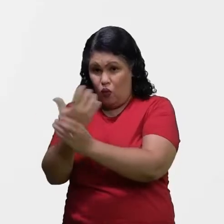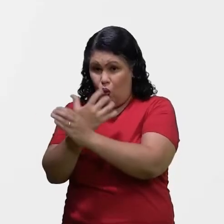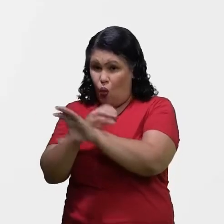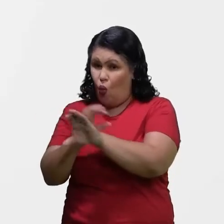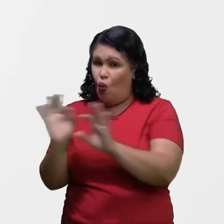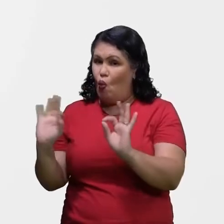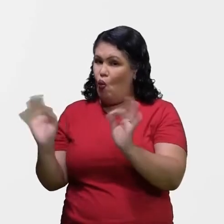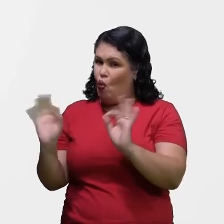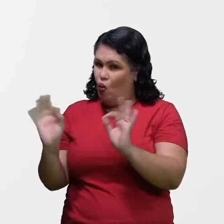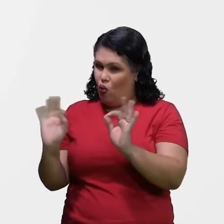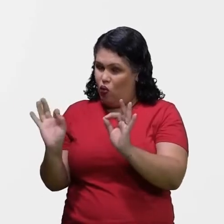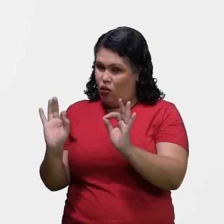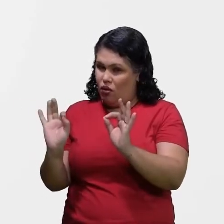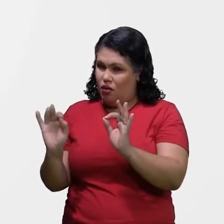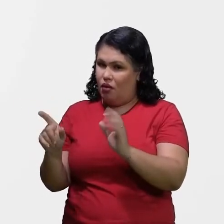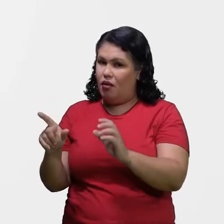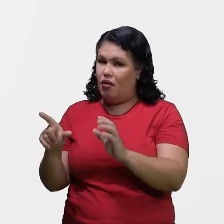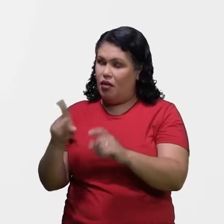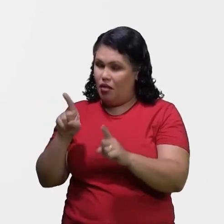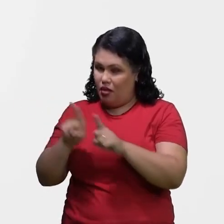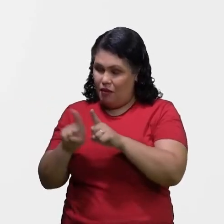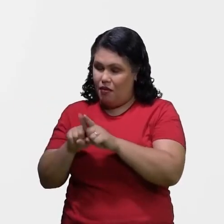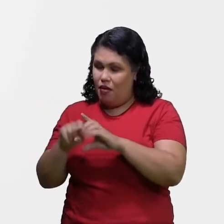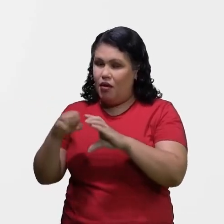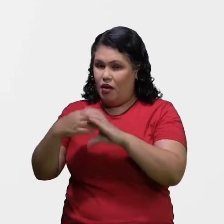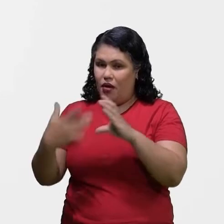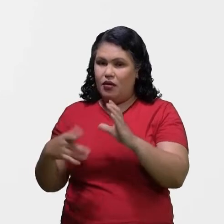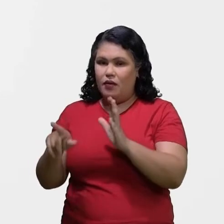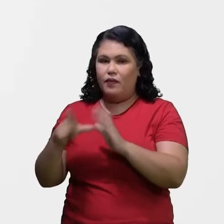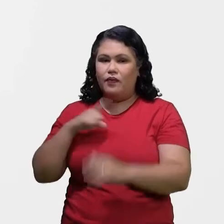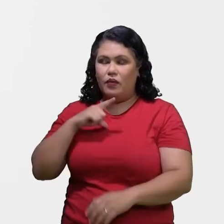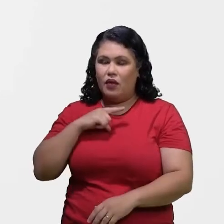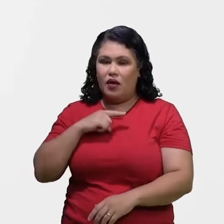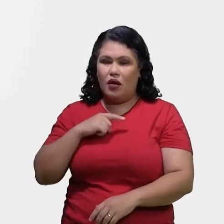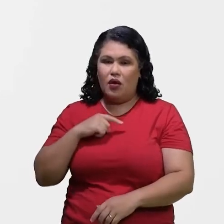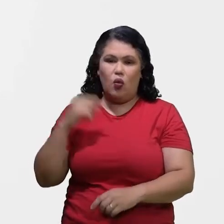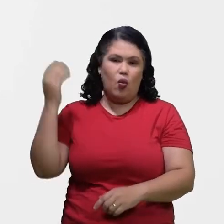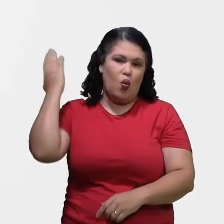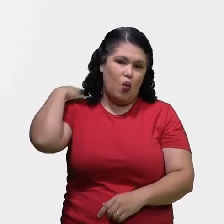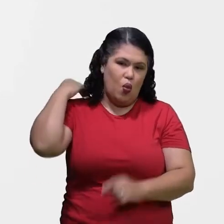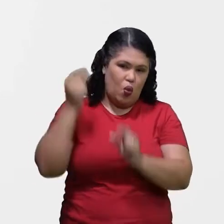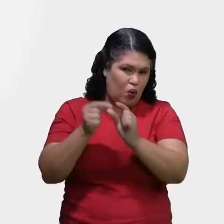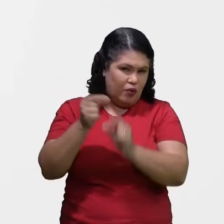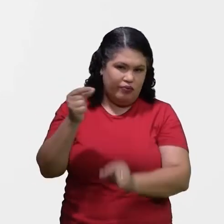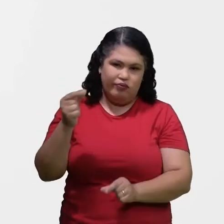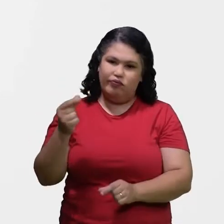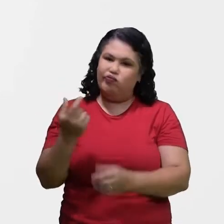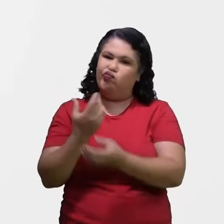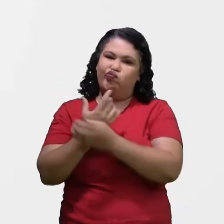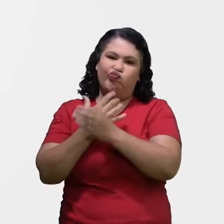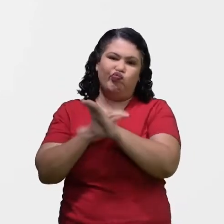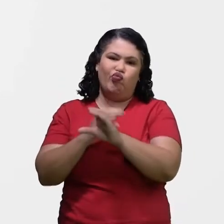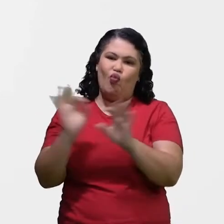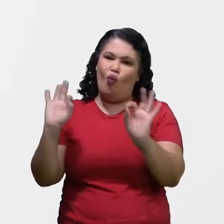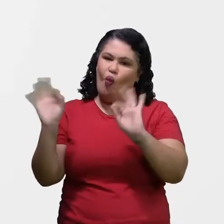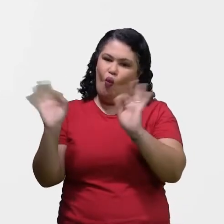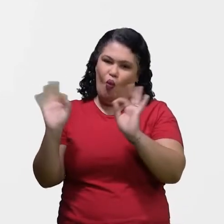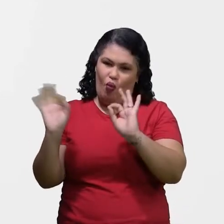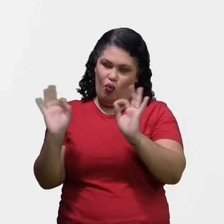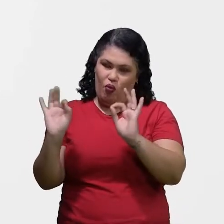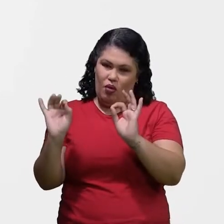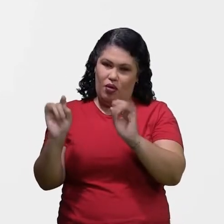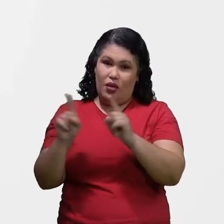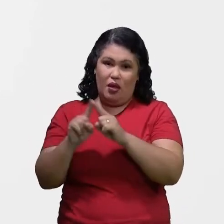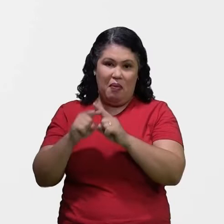lá? Os animais invertebrados, ausência da coluna vertebral e crânio. Olha só, olha